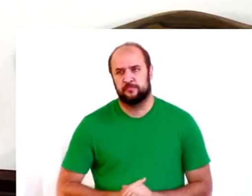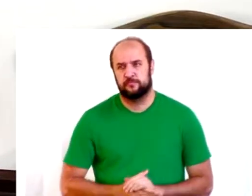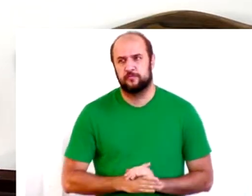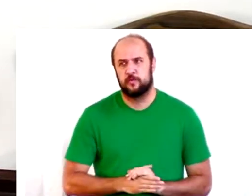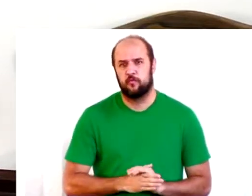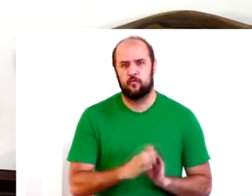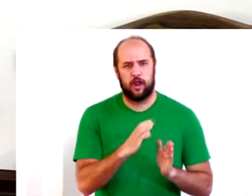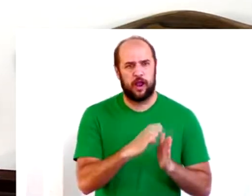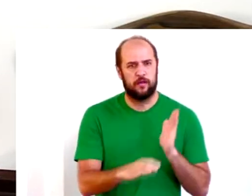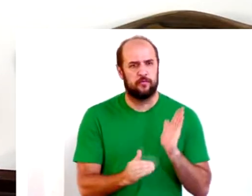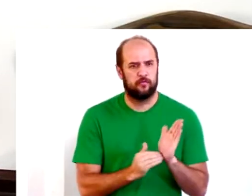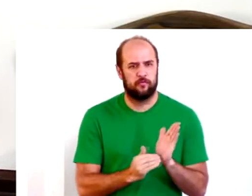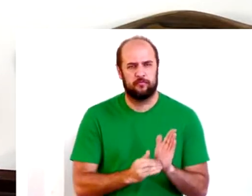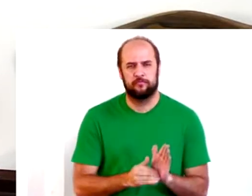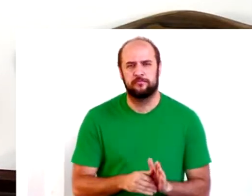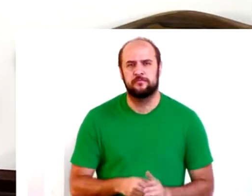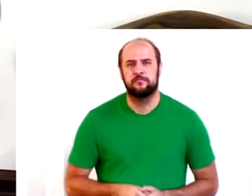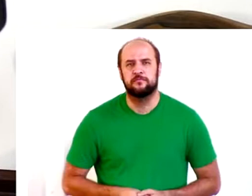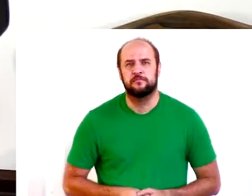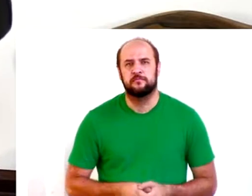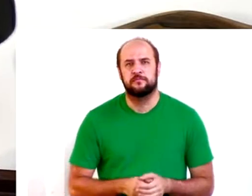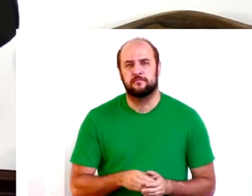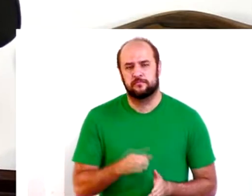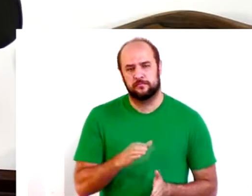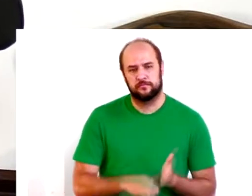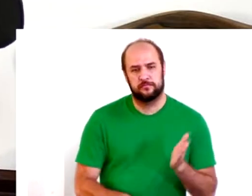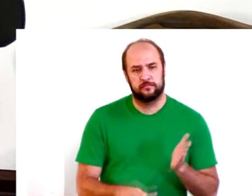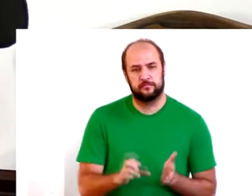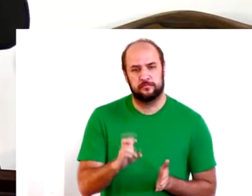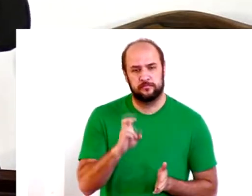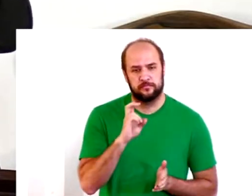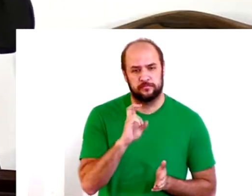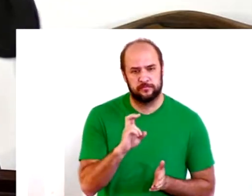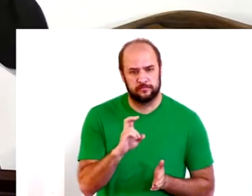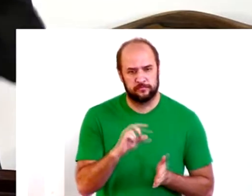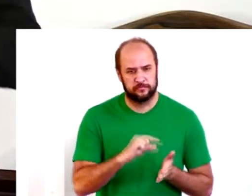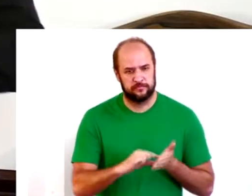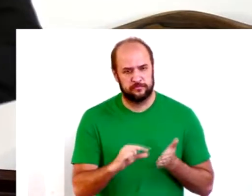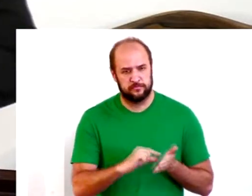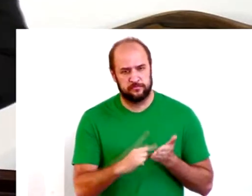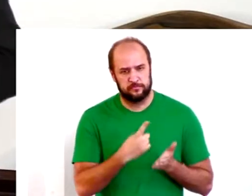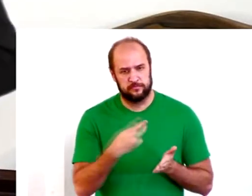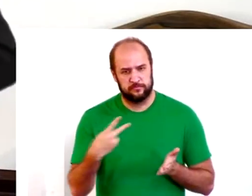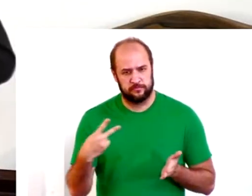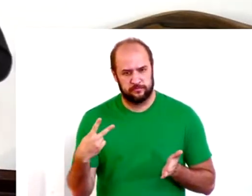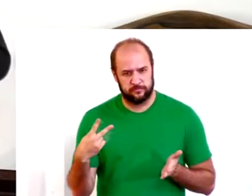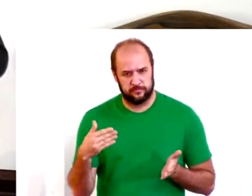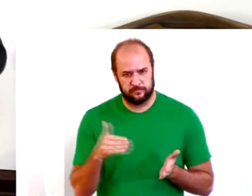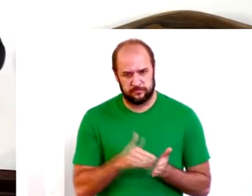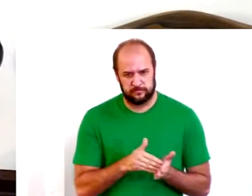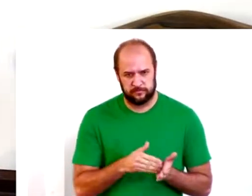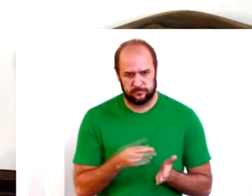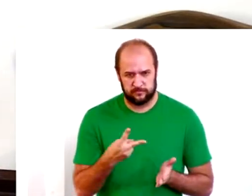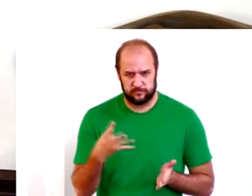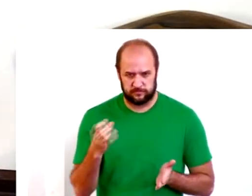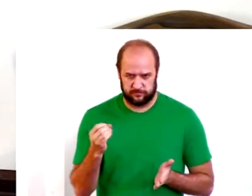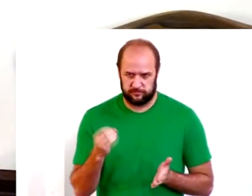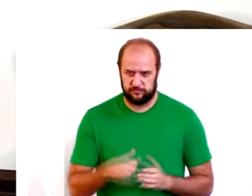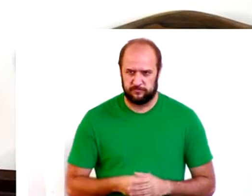último capítulo de Tiago, Tiago capítulo 5, versículos 12 até o 20, por